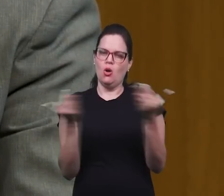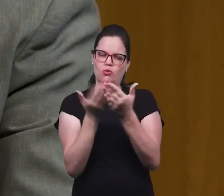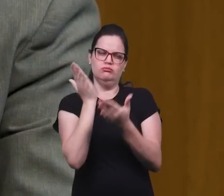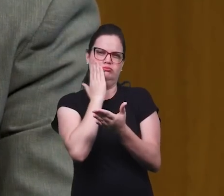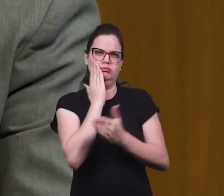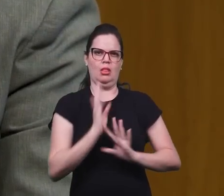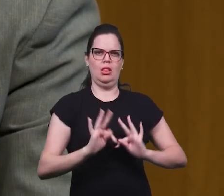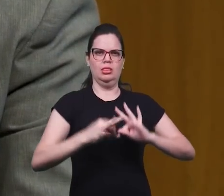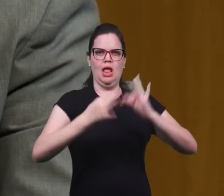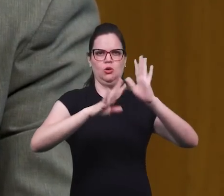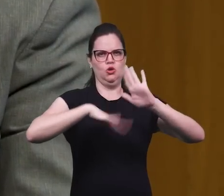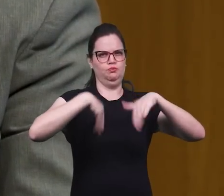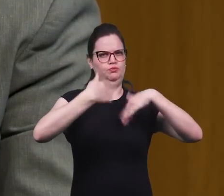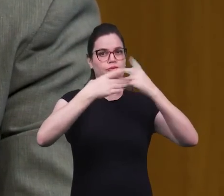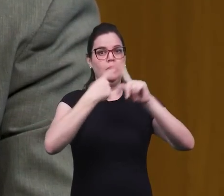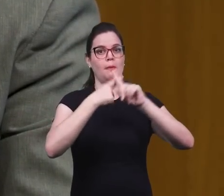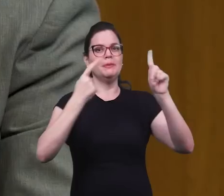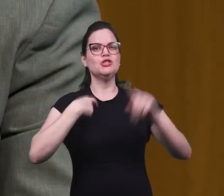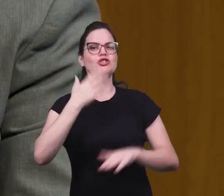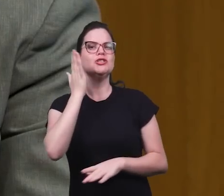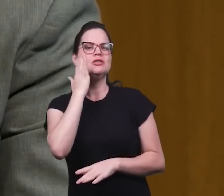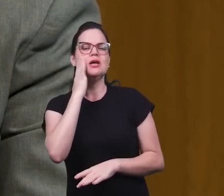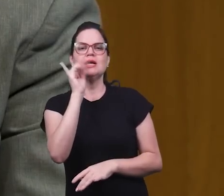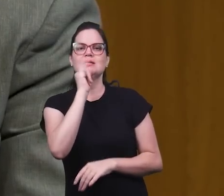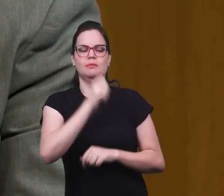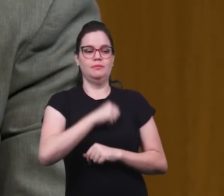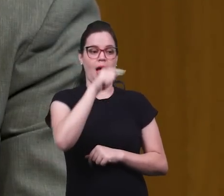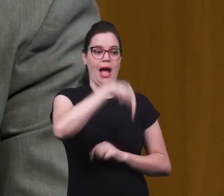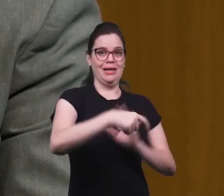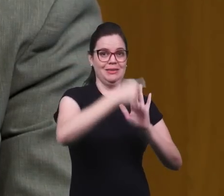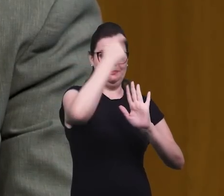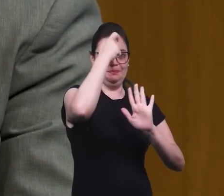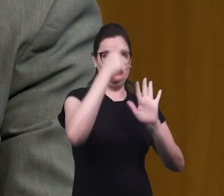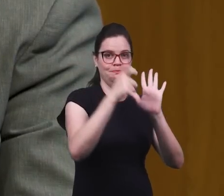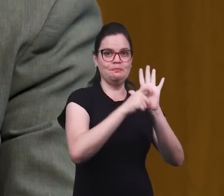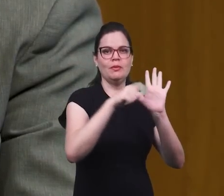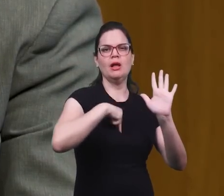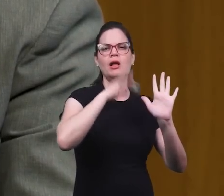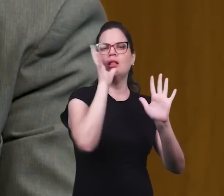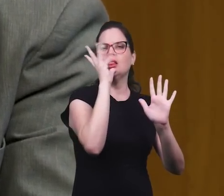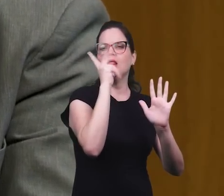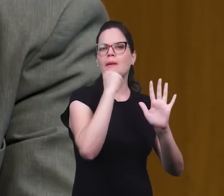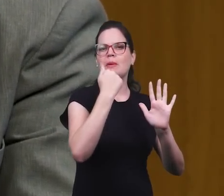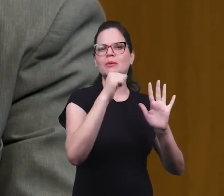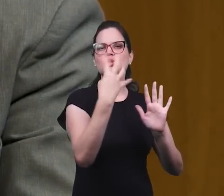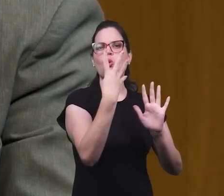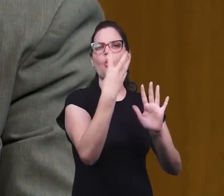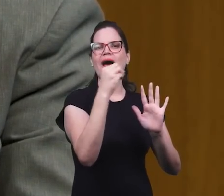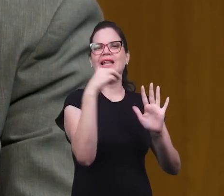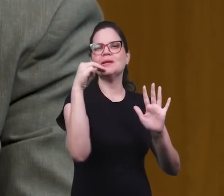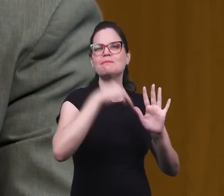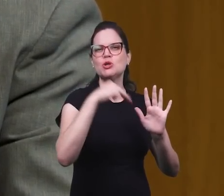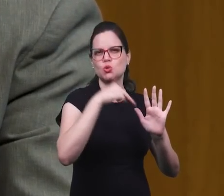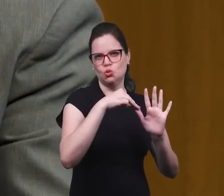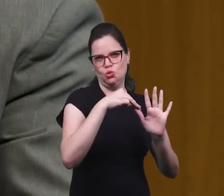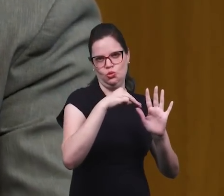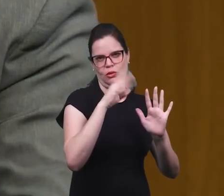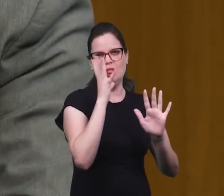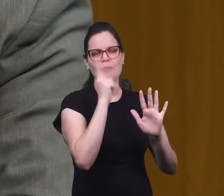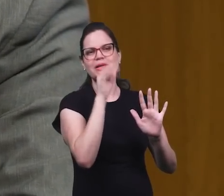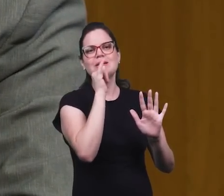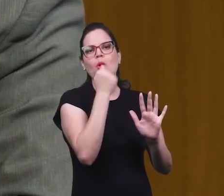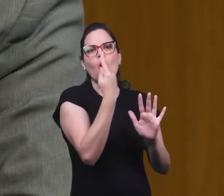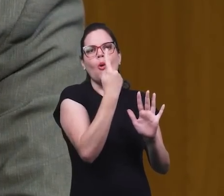por exemplo, uma rede neural ela vai demorar para fazer um processo em 40 minutos, o nosso cérebro faz em 1